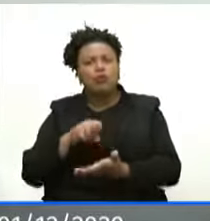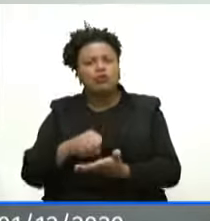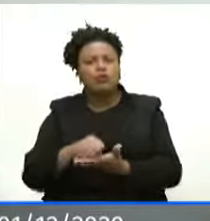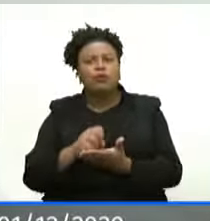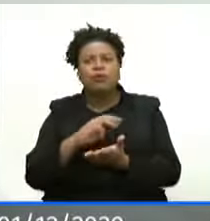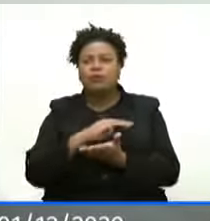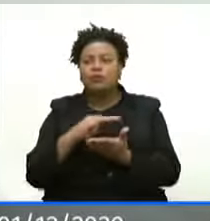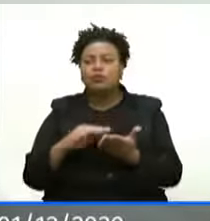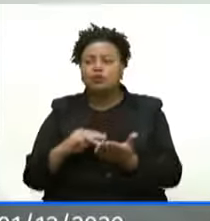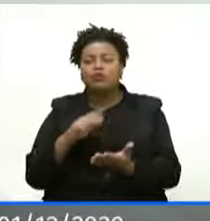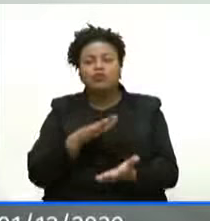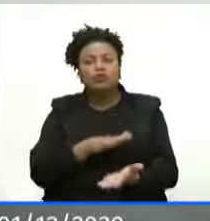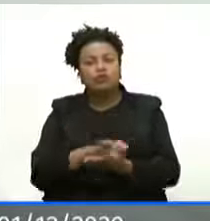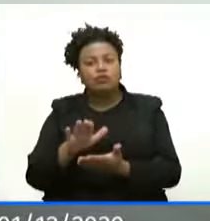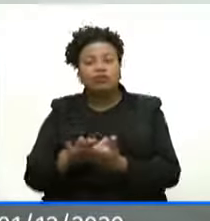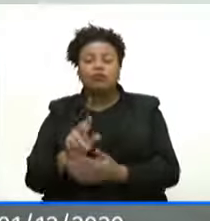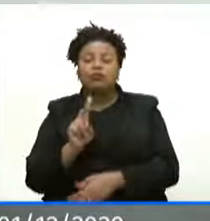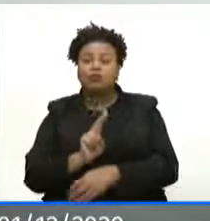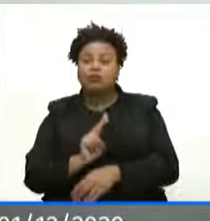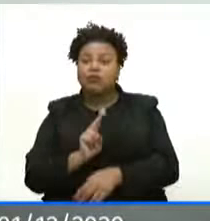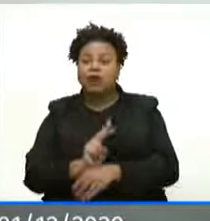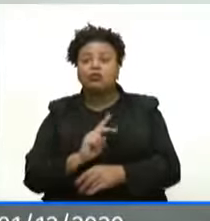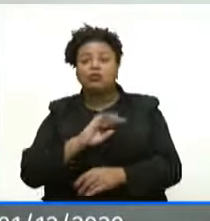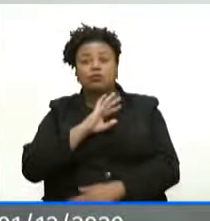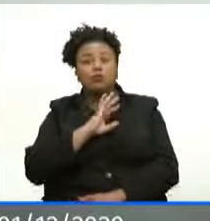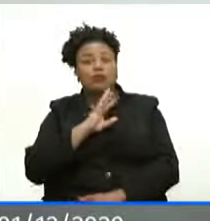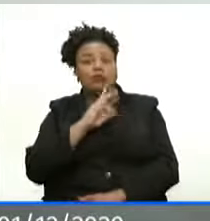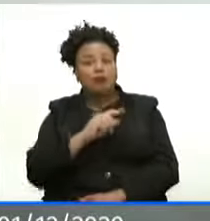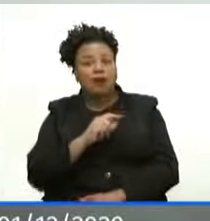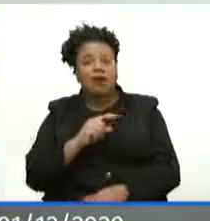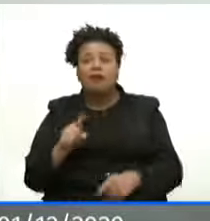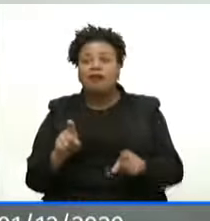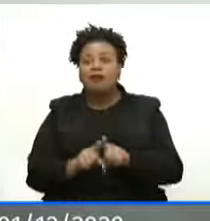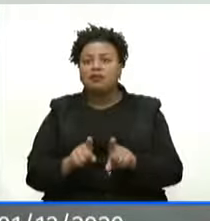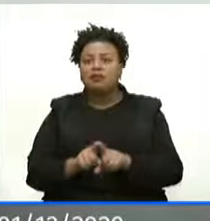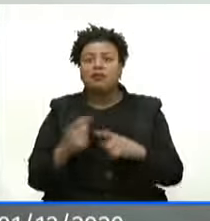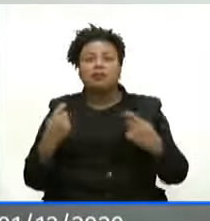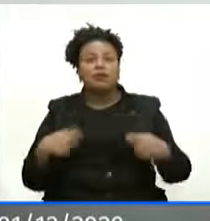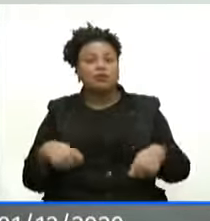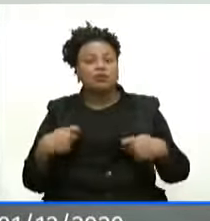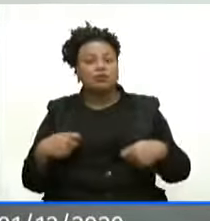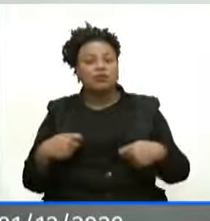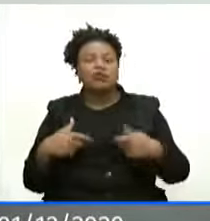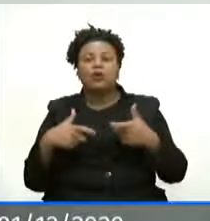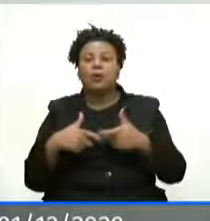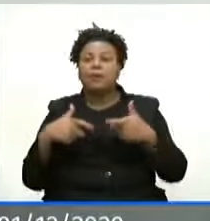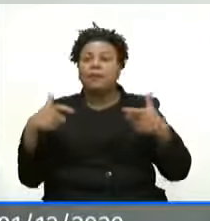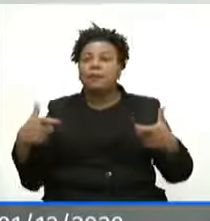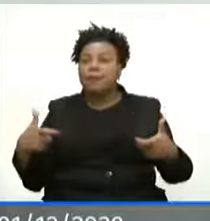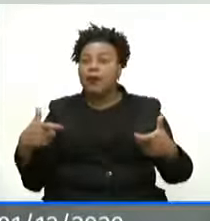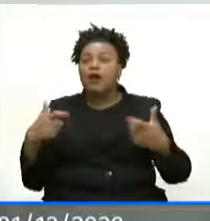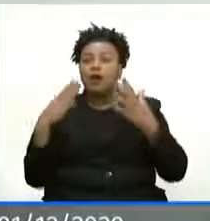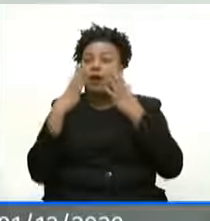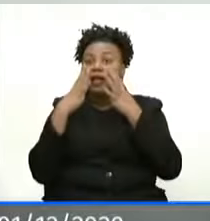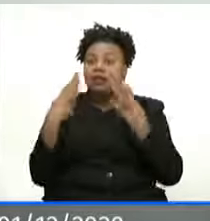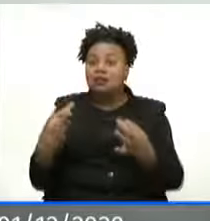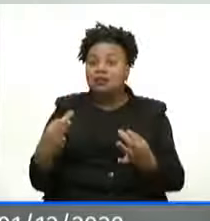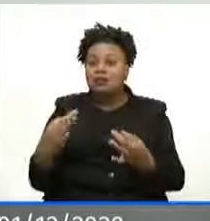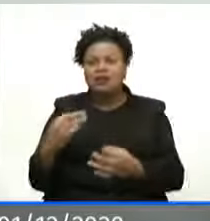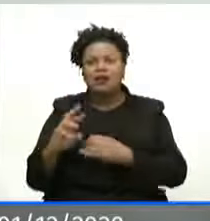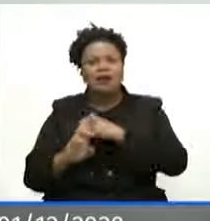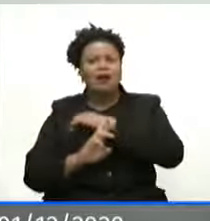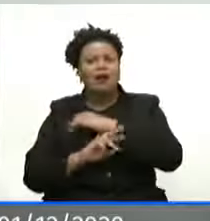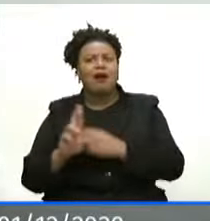produção, no aperfeiçoamento zootécnico dos rebanhos, bem como foi necessária uma maior atenção às raças